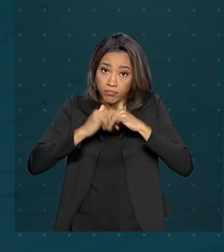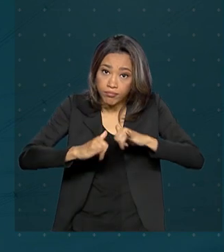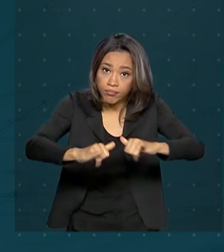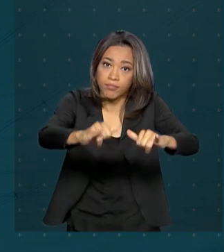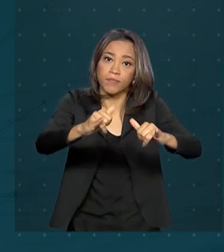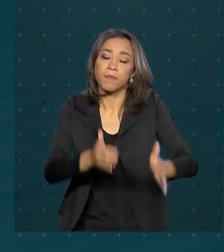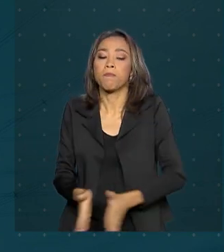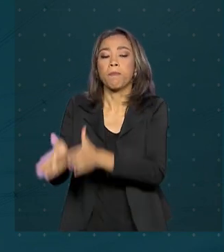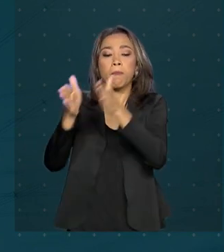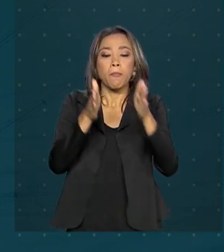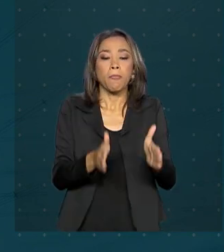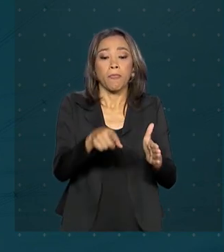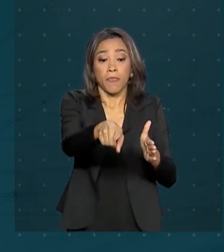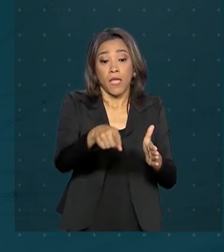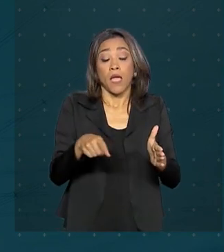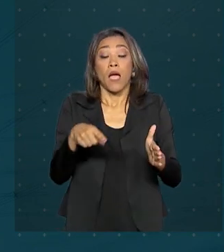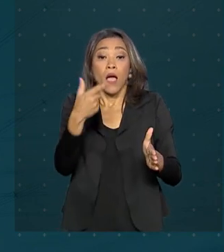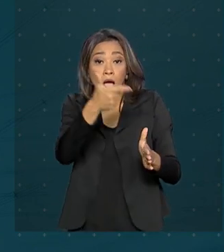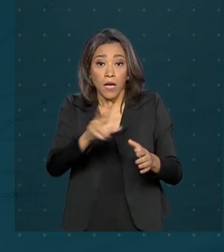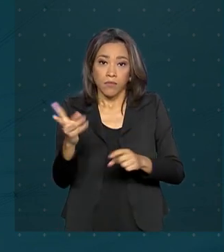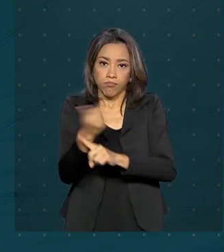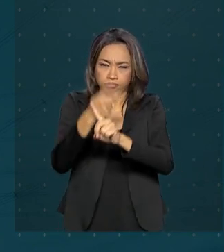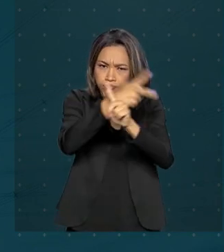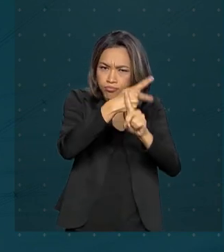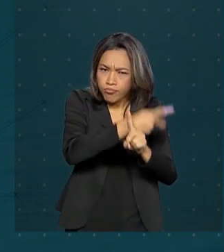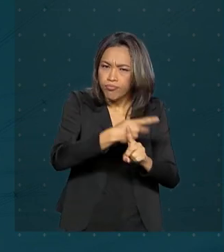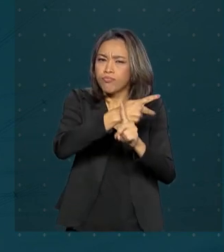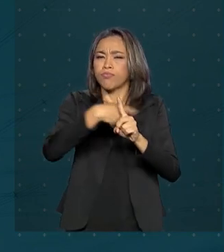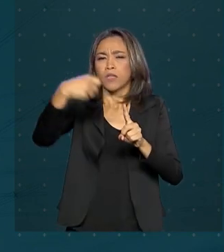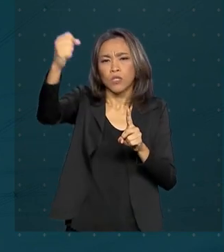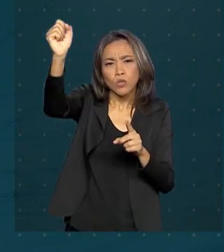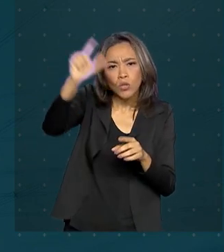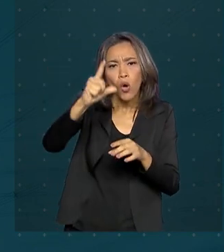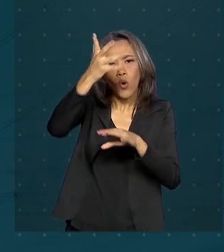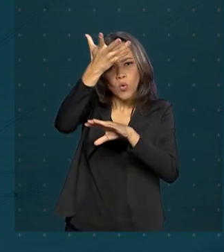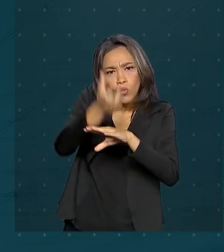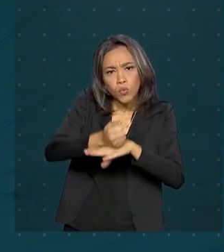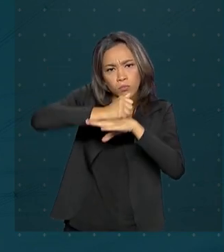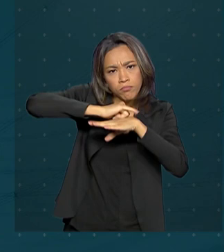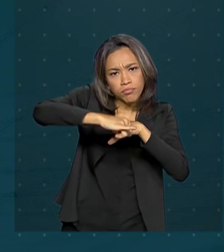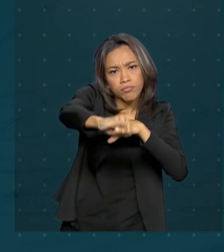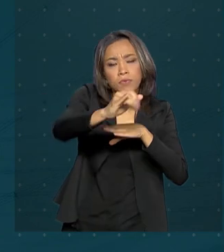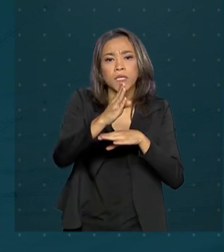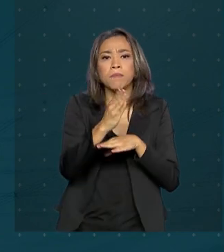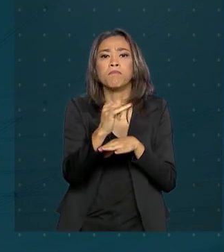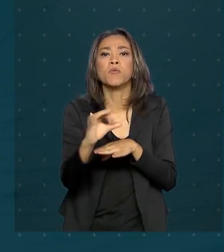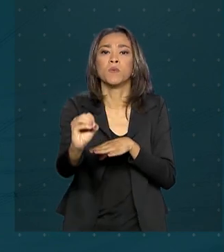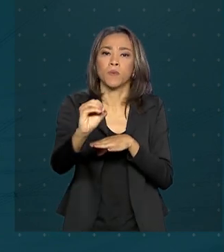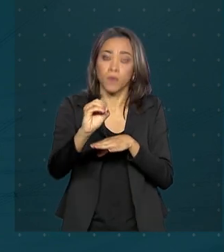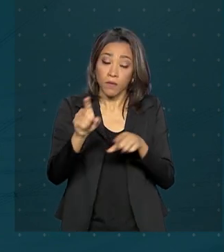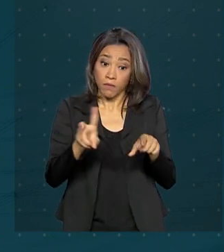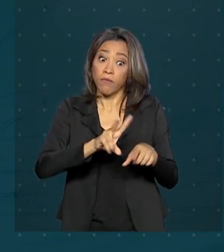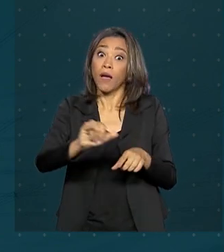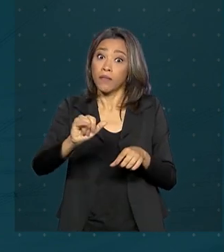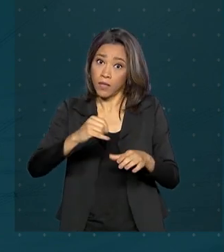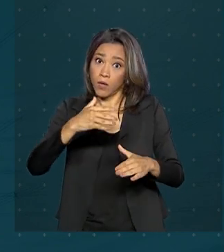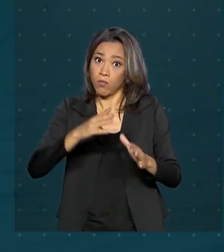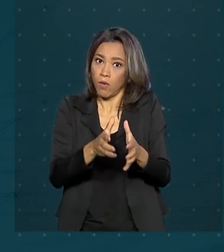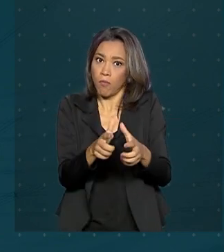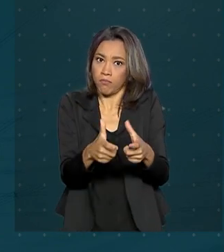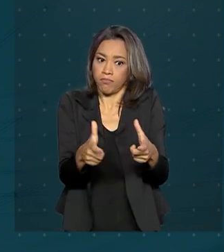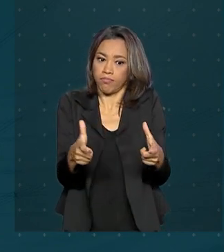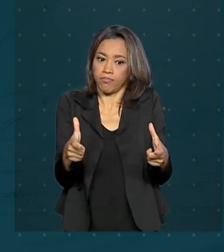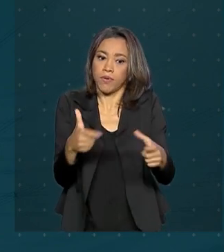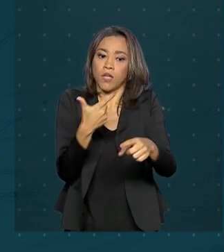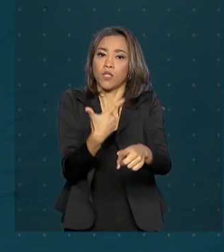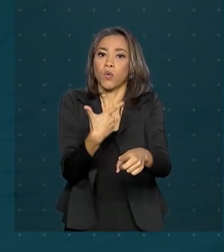Especificamente as energias renováveis como a solar, eólica e biodiesel terão um crescimento médio de 2